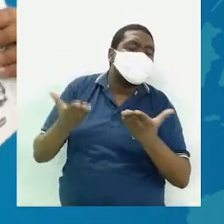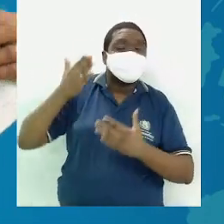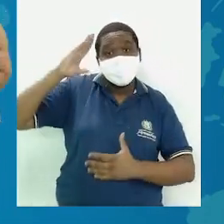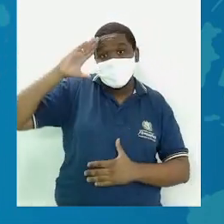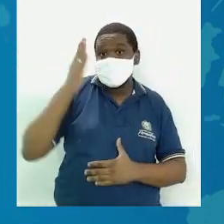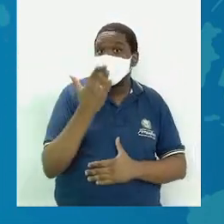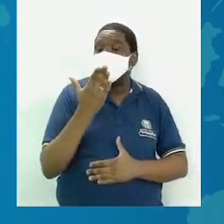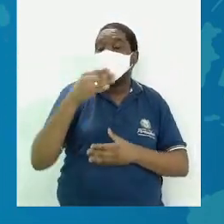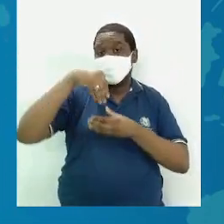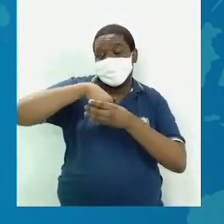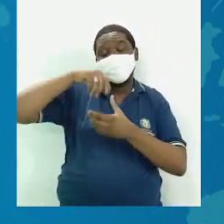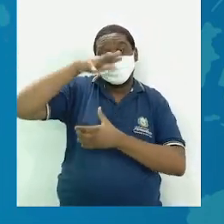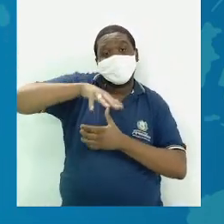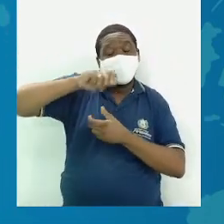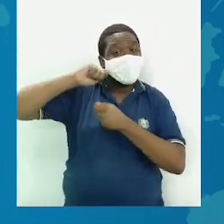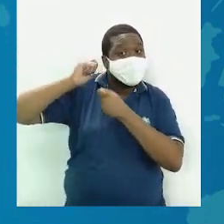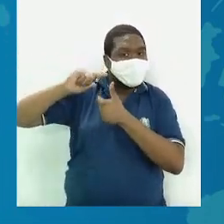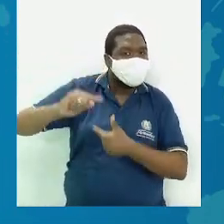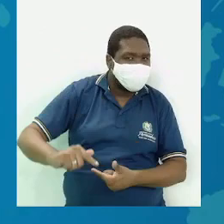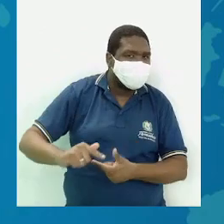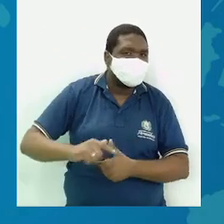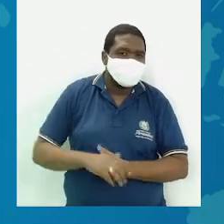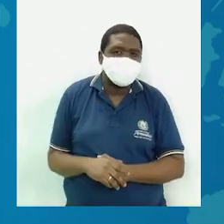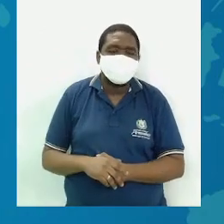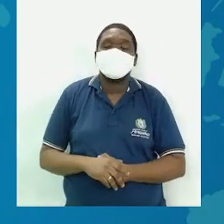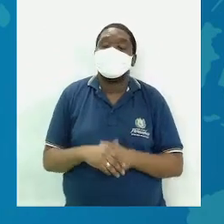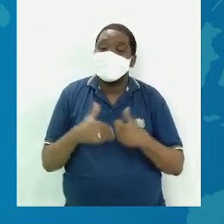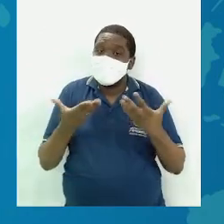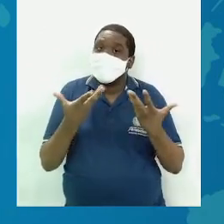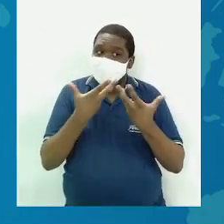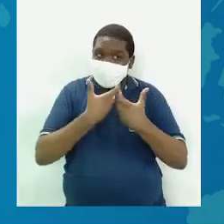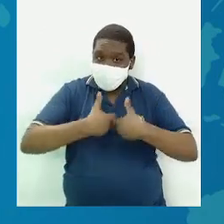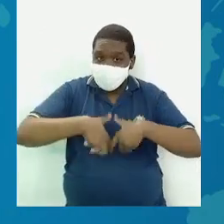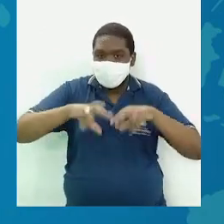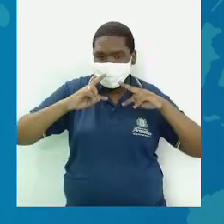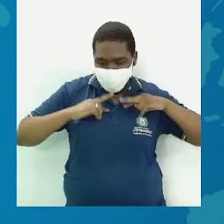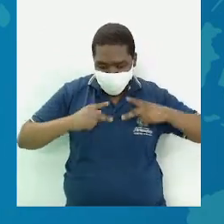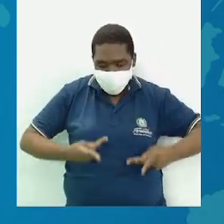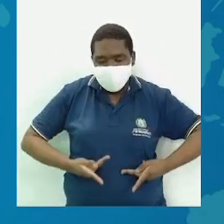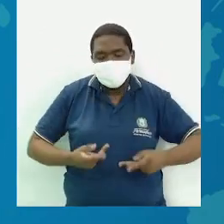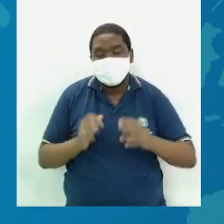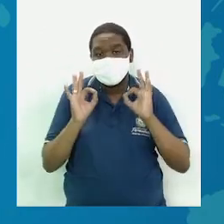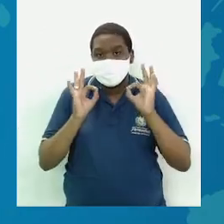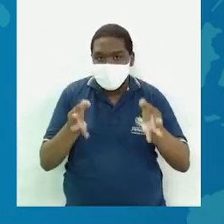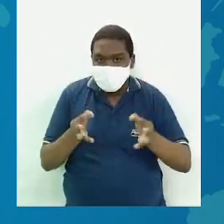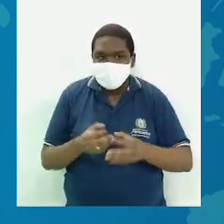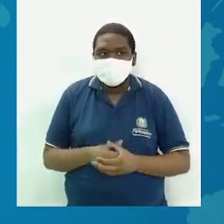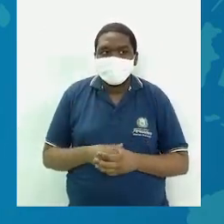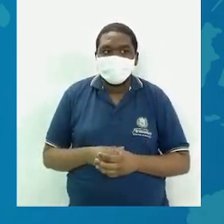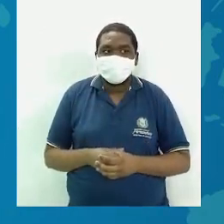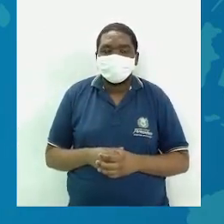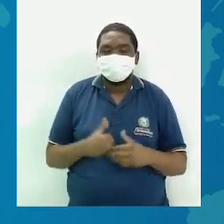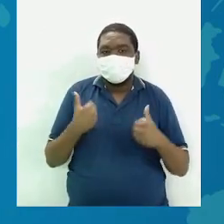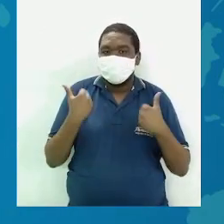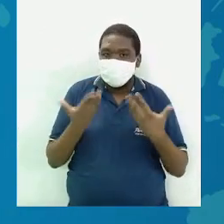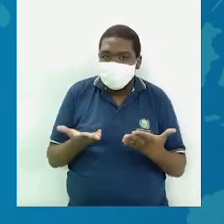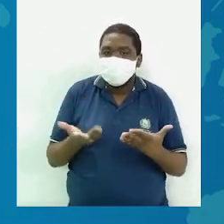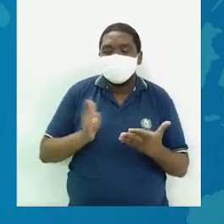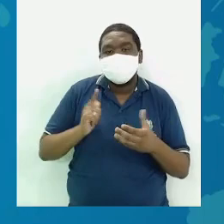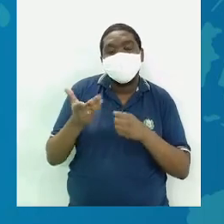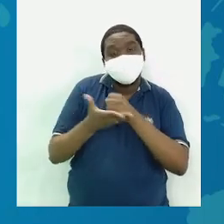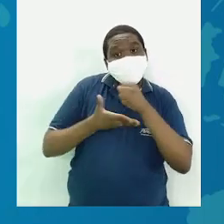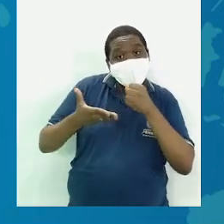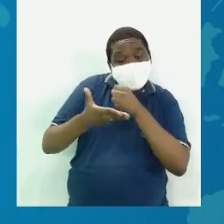principalmente antropológica, ou seja, a natureza humana. Ok? Então, uma das grandes bases